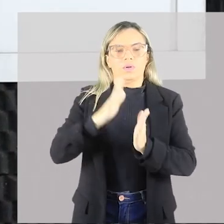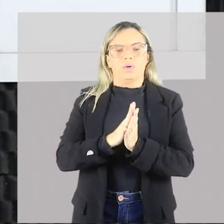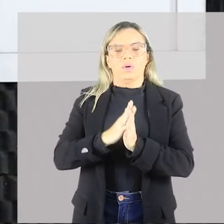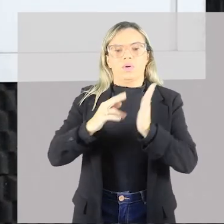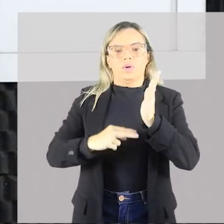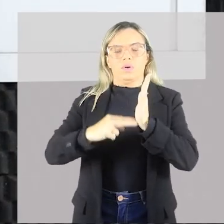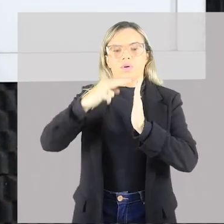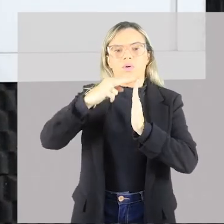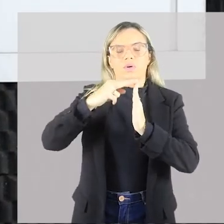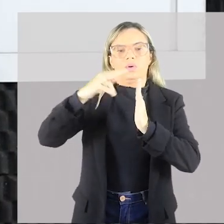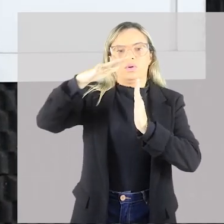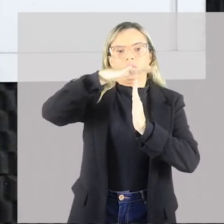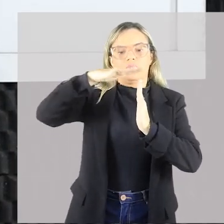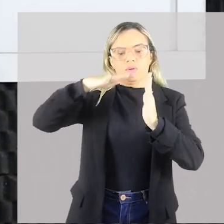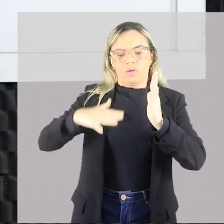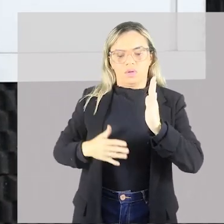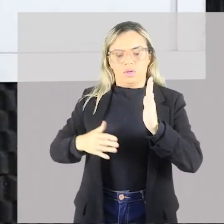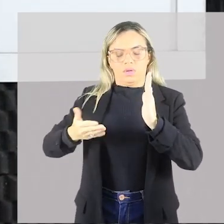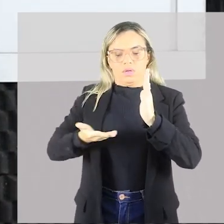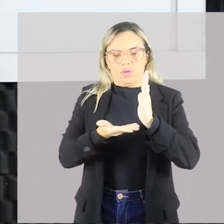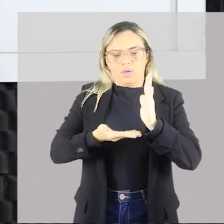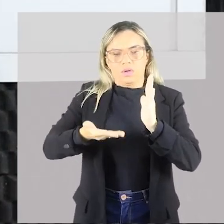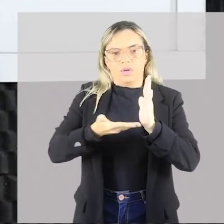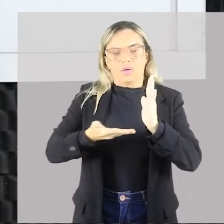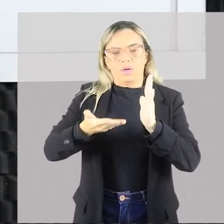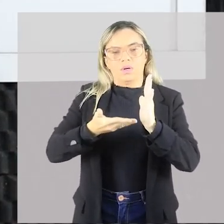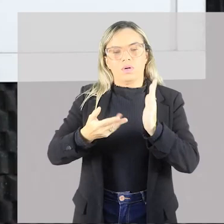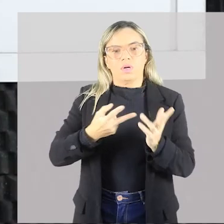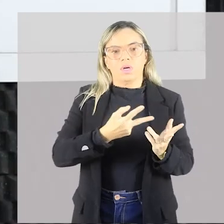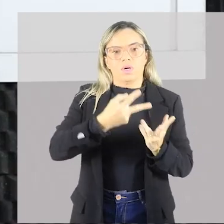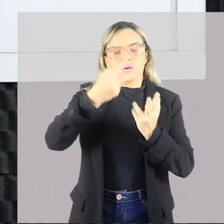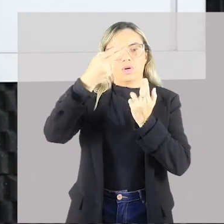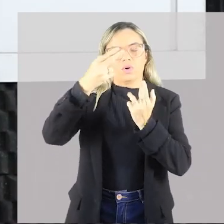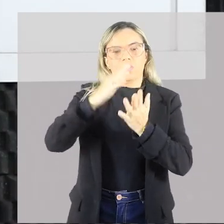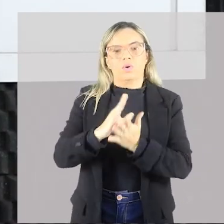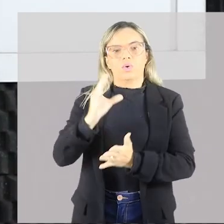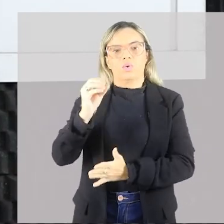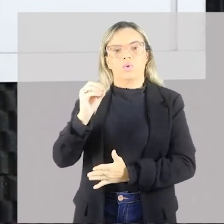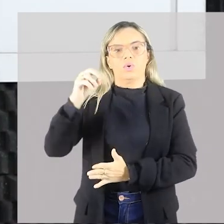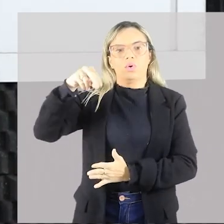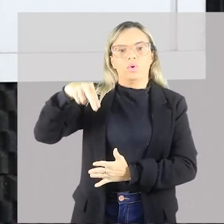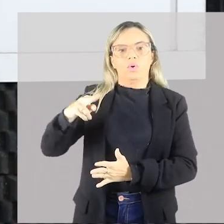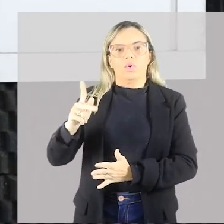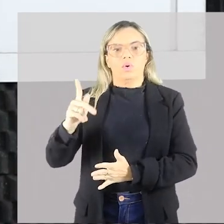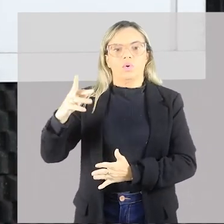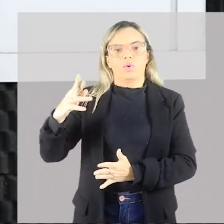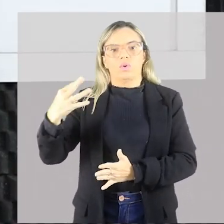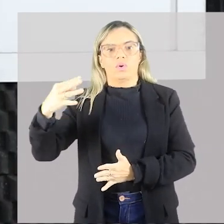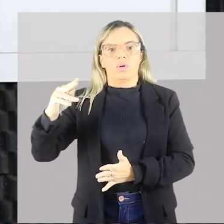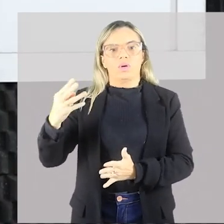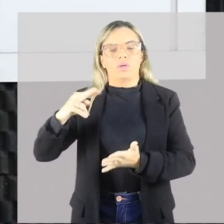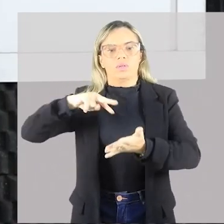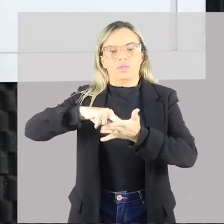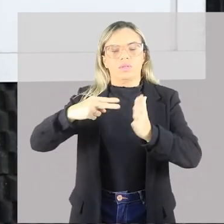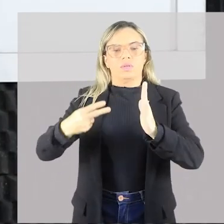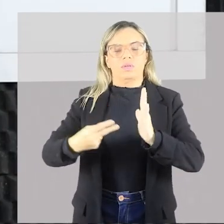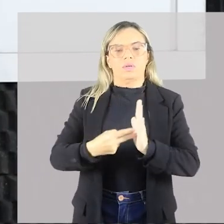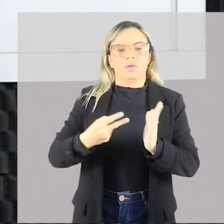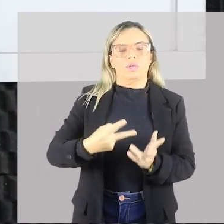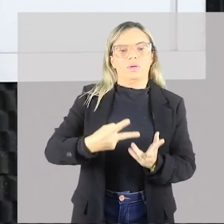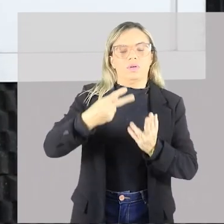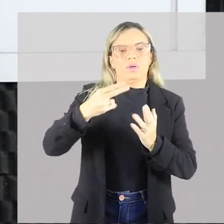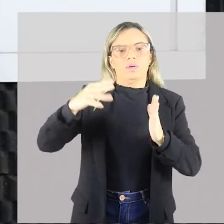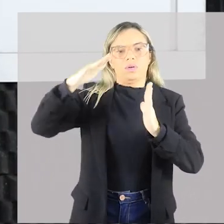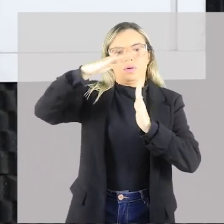congruentes. O que é base congruente? Bases iguais. A base da figura, tanto inferior como superior,